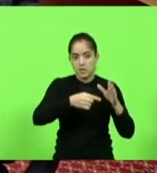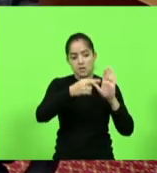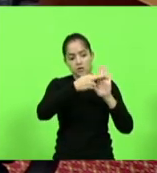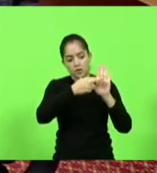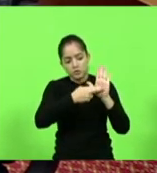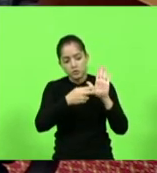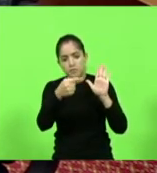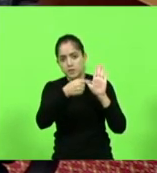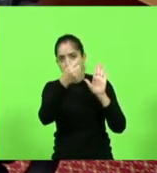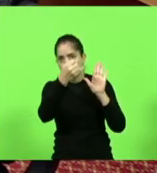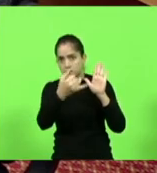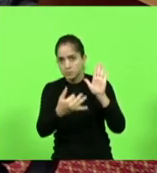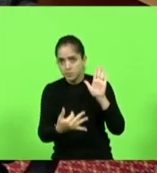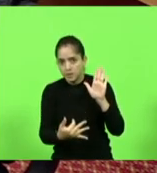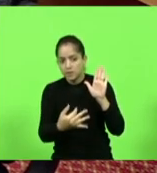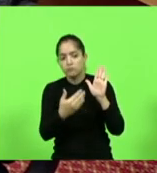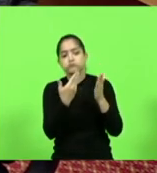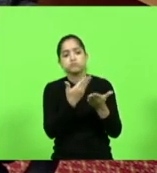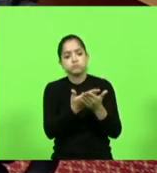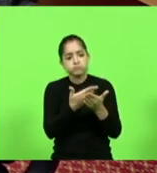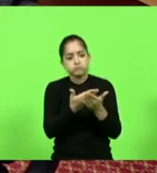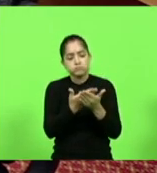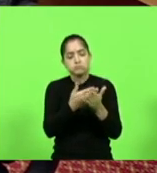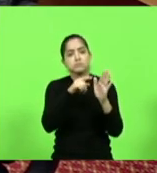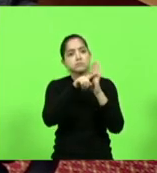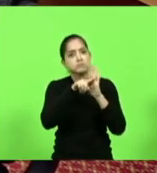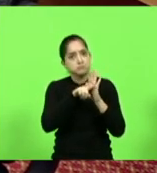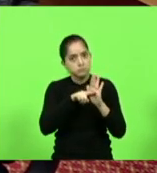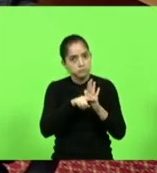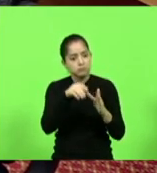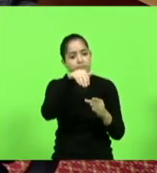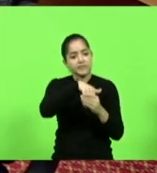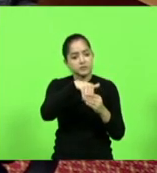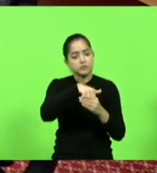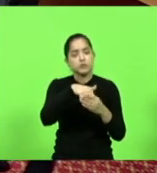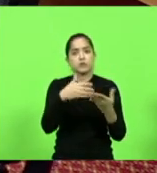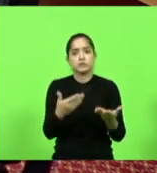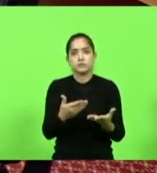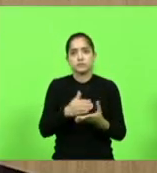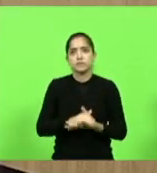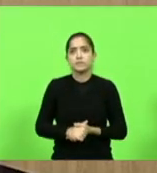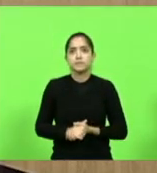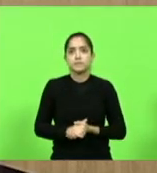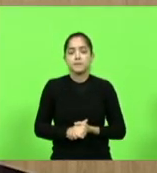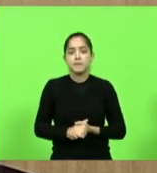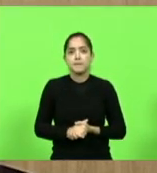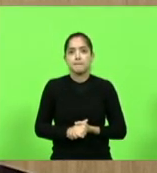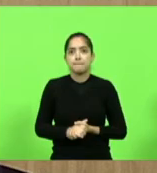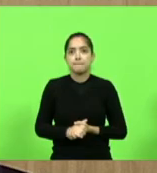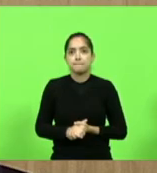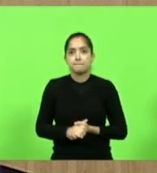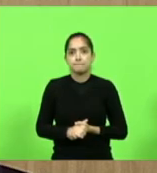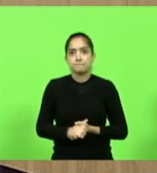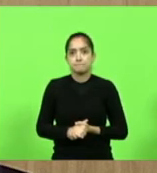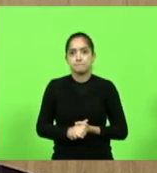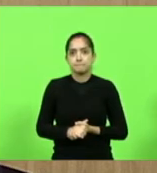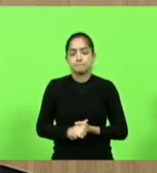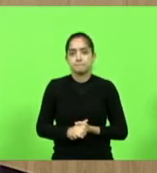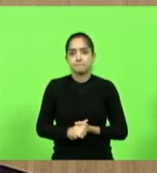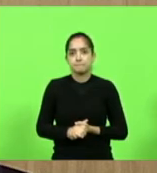aí, faça o seu estudo para dar o seu voto correto. Era isso, senhor presidente. Deputado Ivan Nats, um minuto para